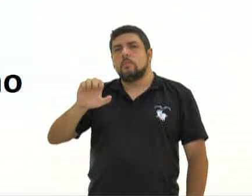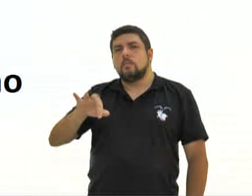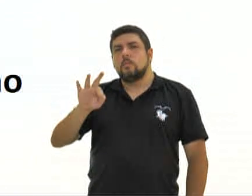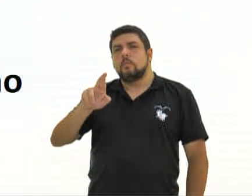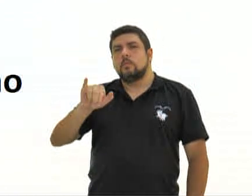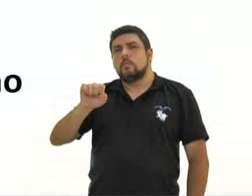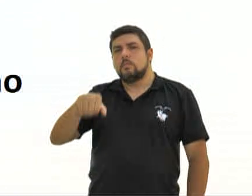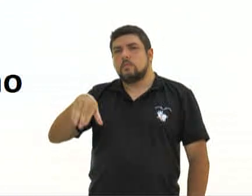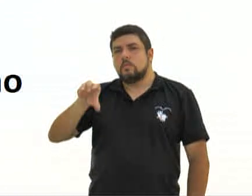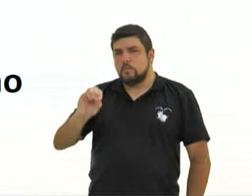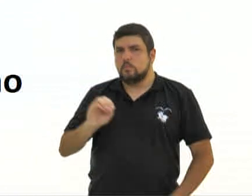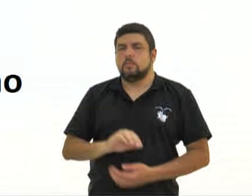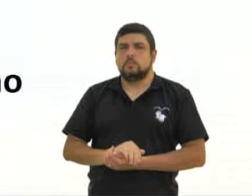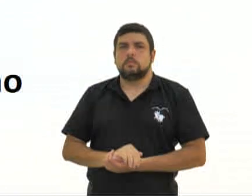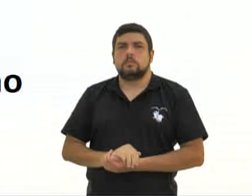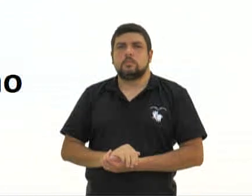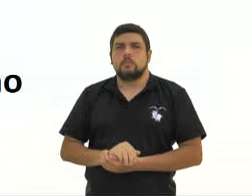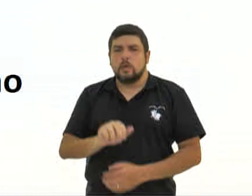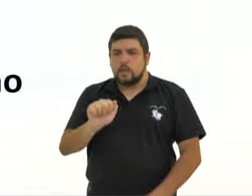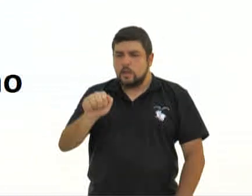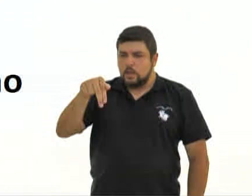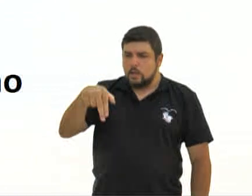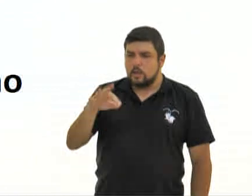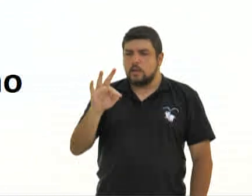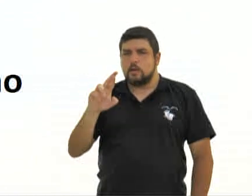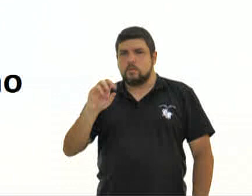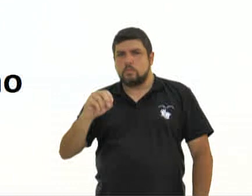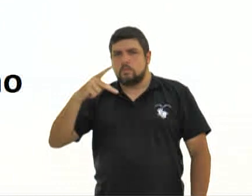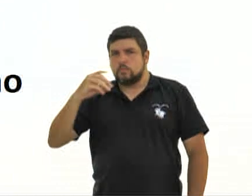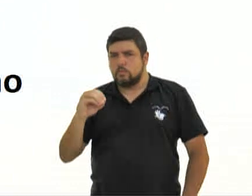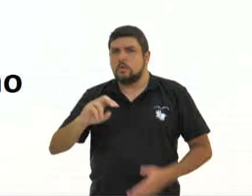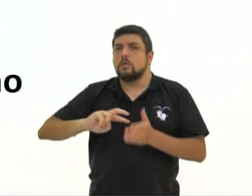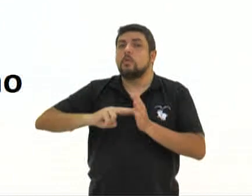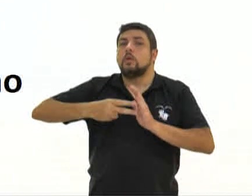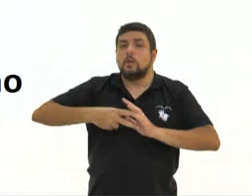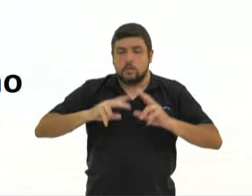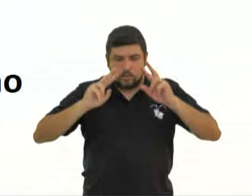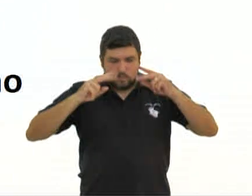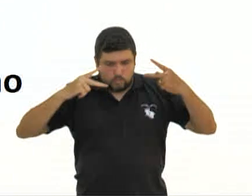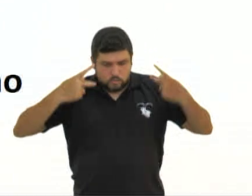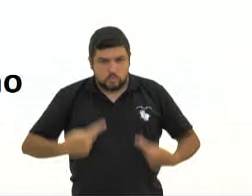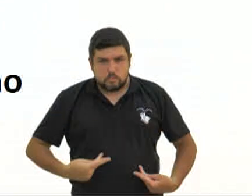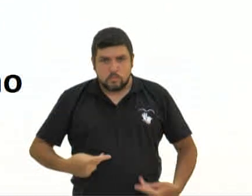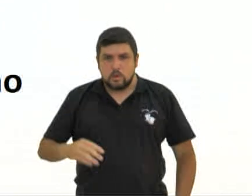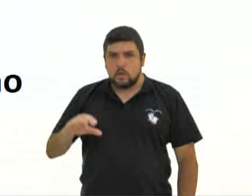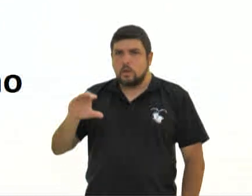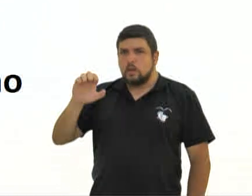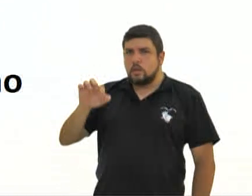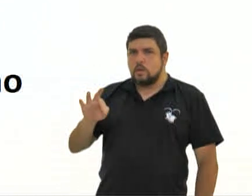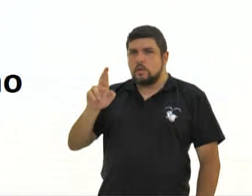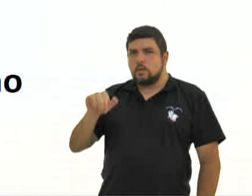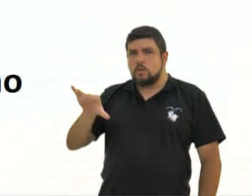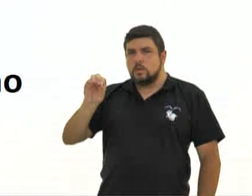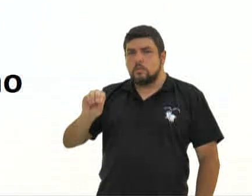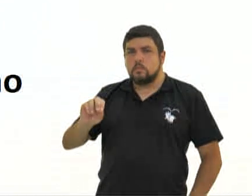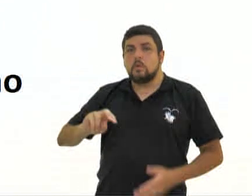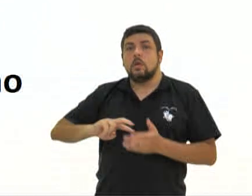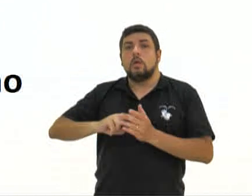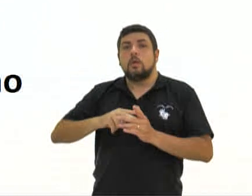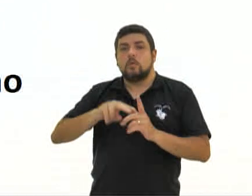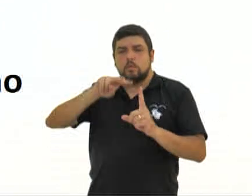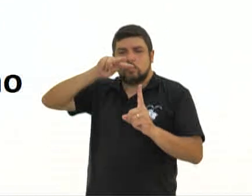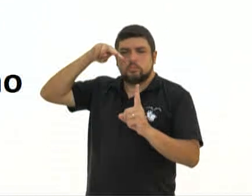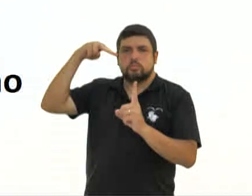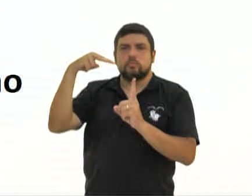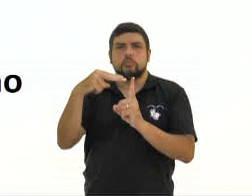homem, centrismo é o centro, ou seja, é o homem como centro de todas as ideias. Aqui eu trouxe uma